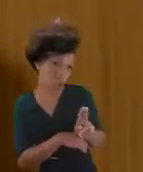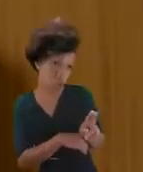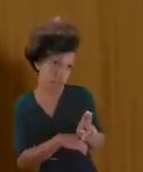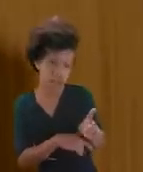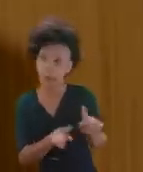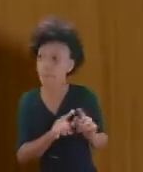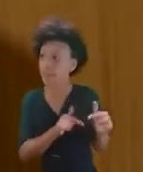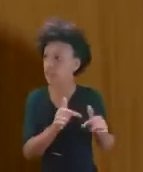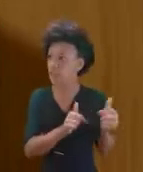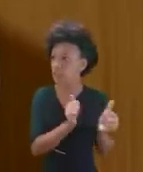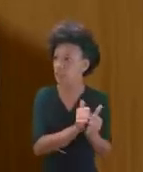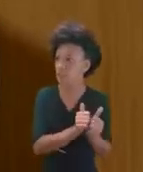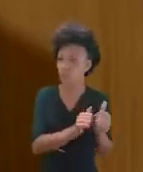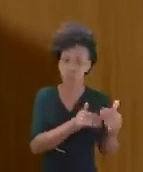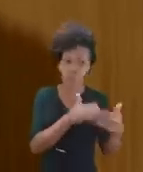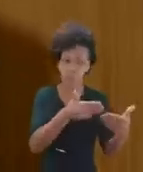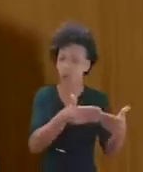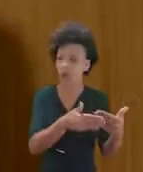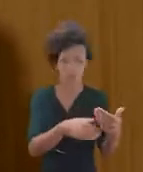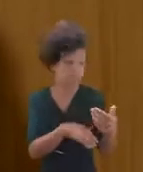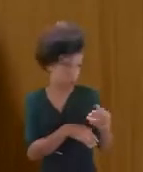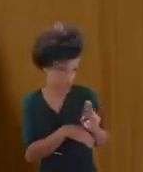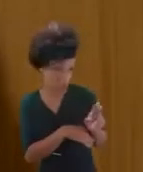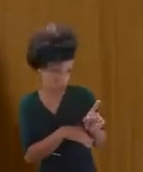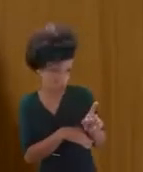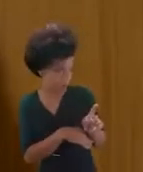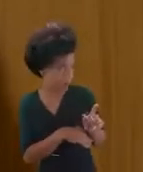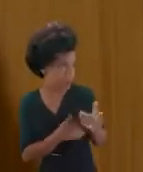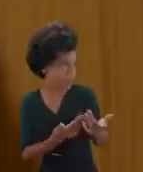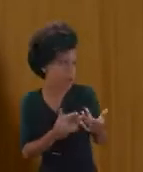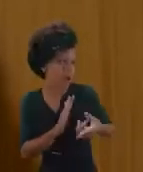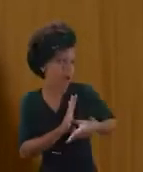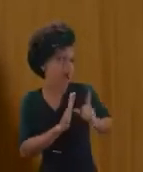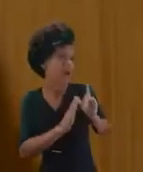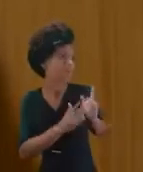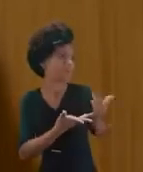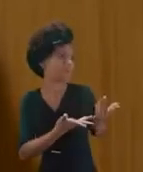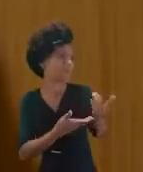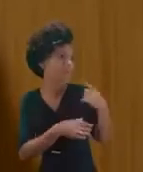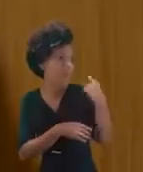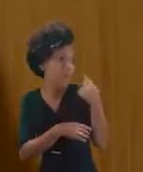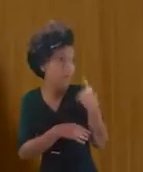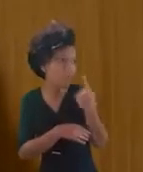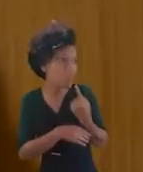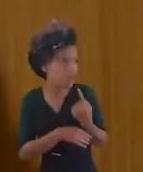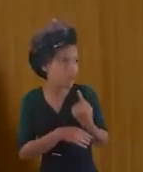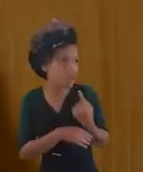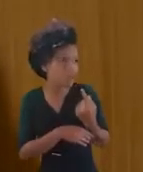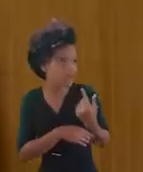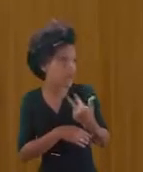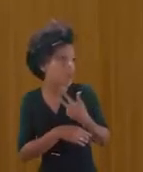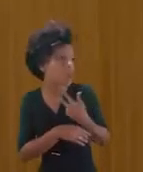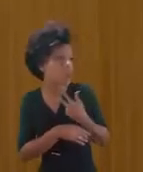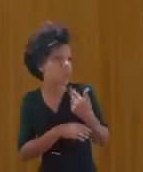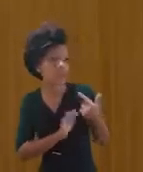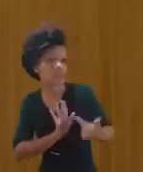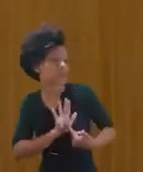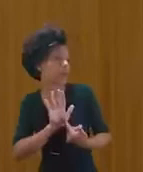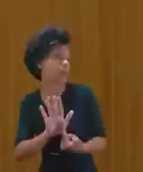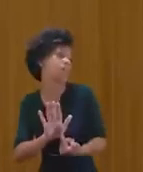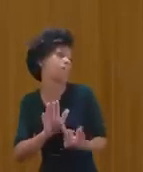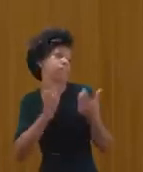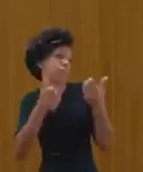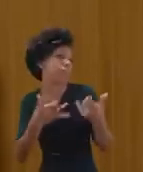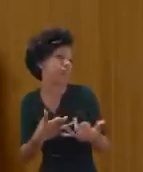tava não hoje é reconhecido há pouco tempo atrás a mãe de otro se era loucura você fala uma coisa e não podia nem